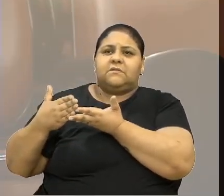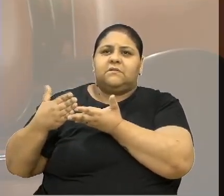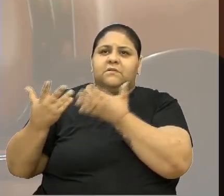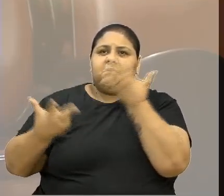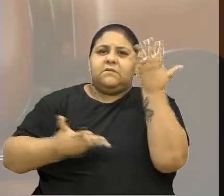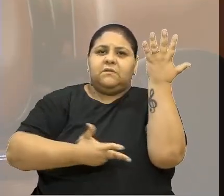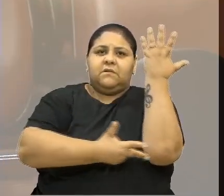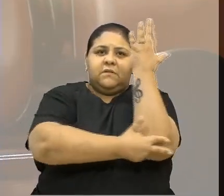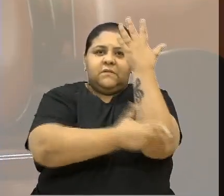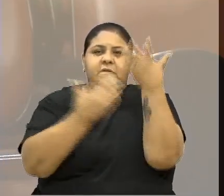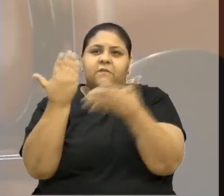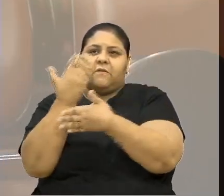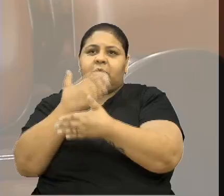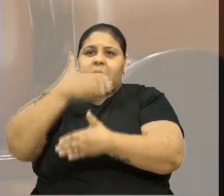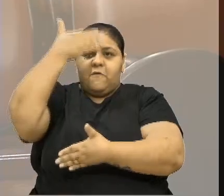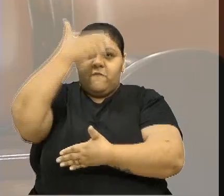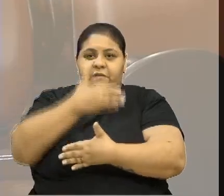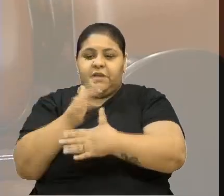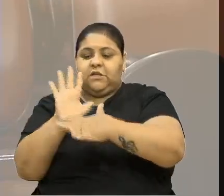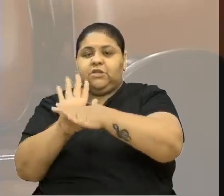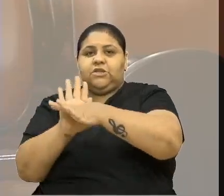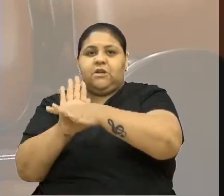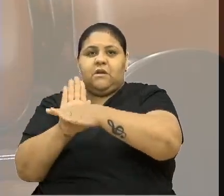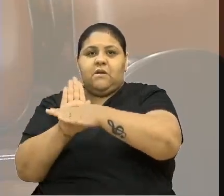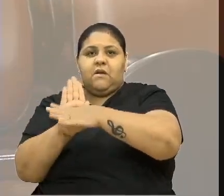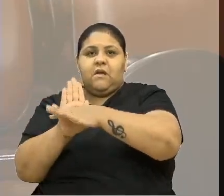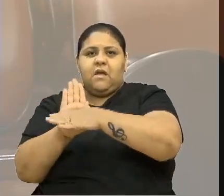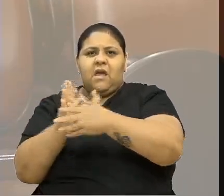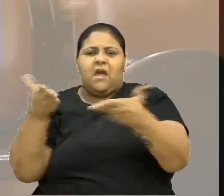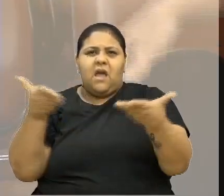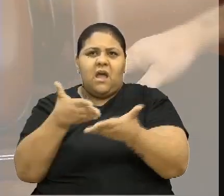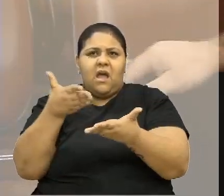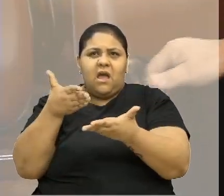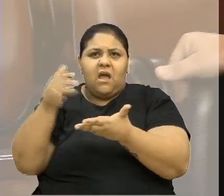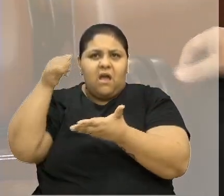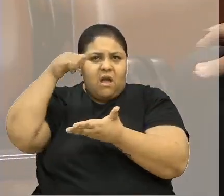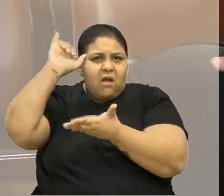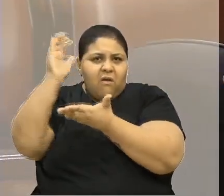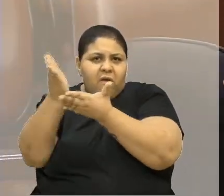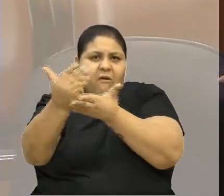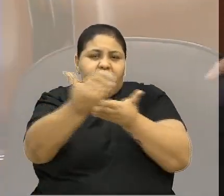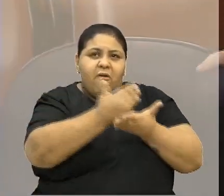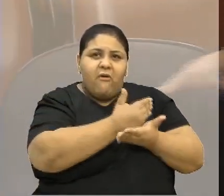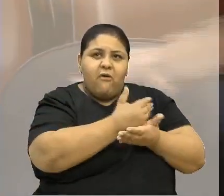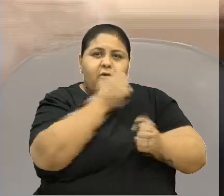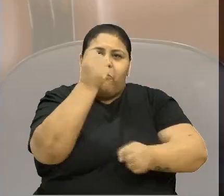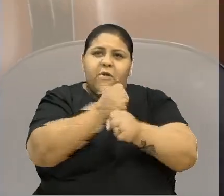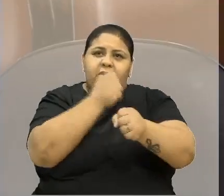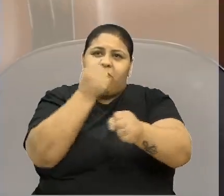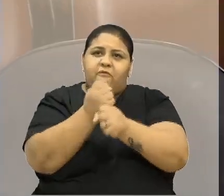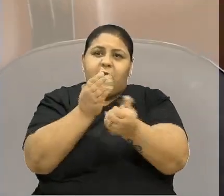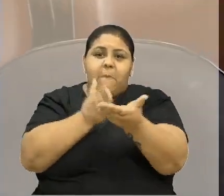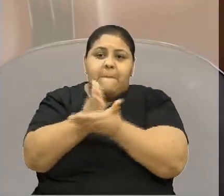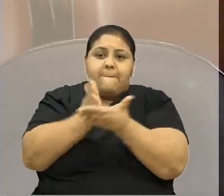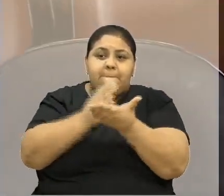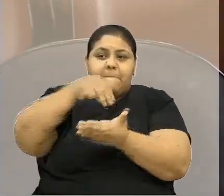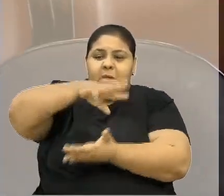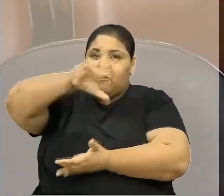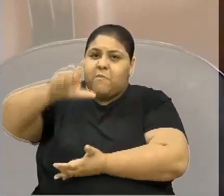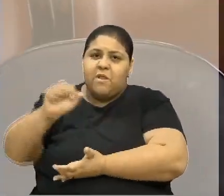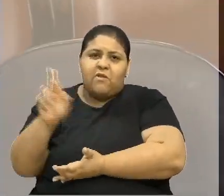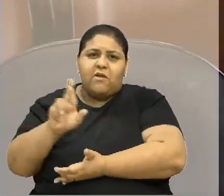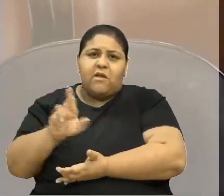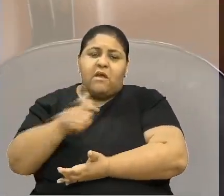na praça, em frente à Maesa, mas agora eu vi que estão fazendo vaquinha para reformar R$500 mil. Né? Acho que não conseguiram terminar